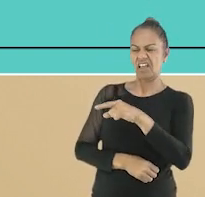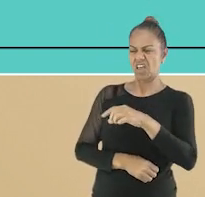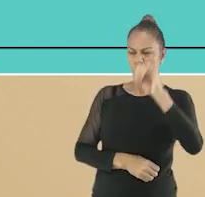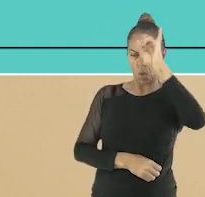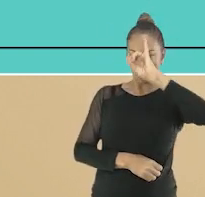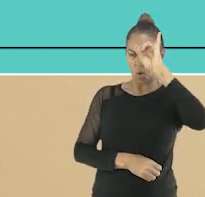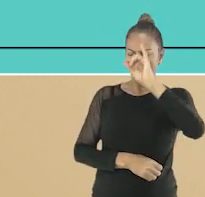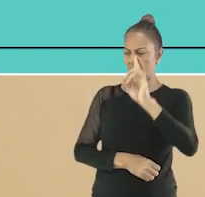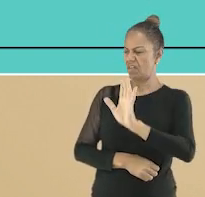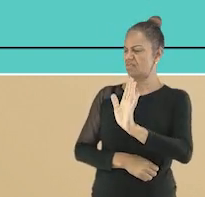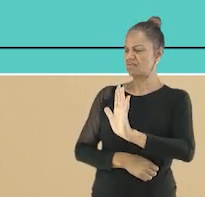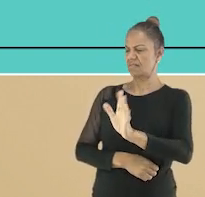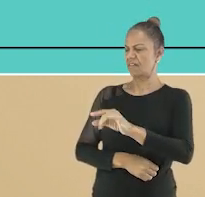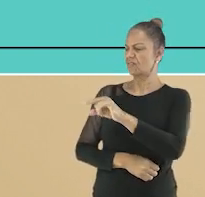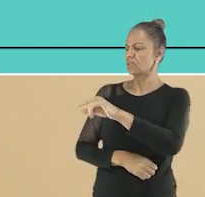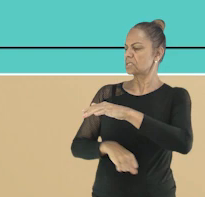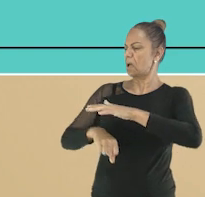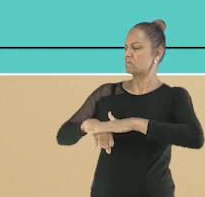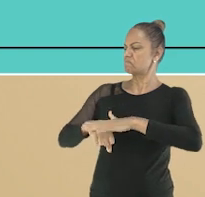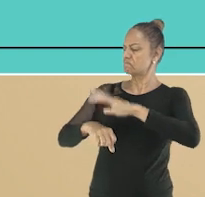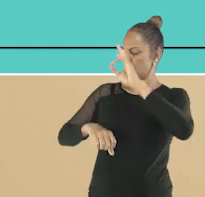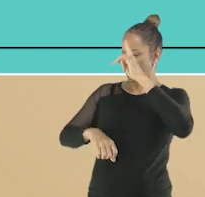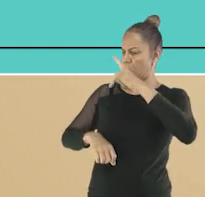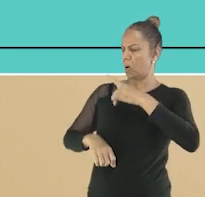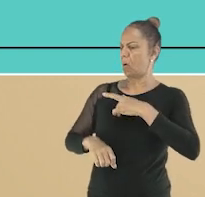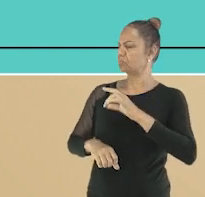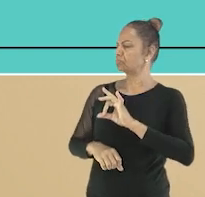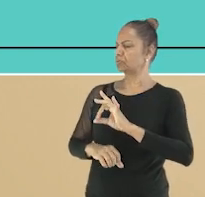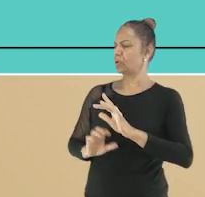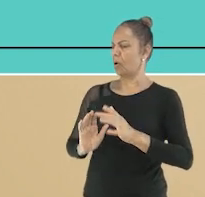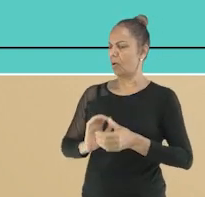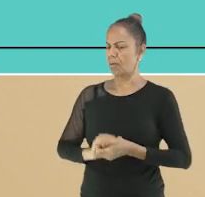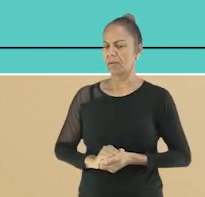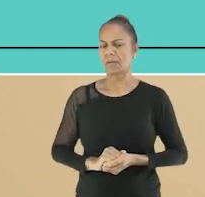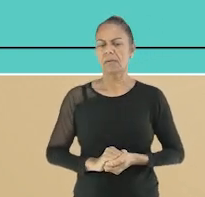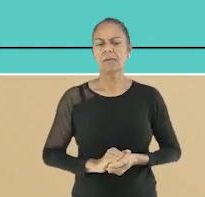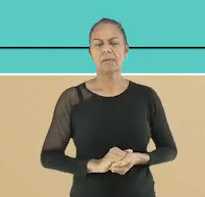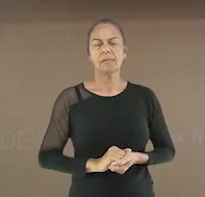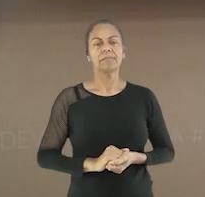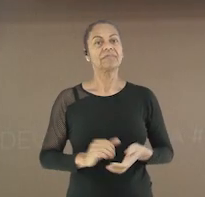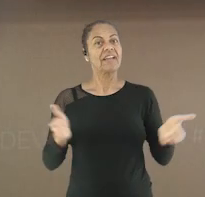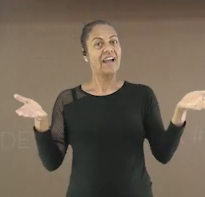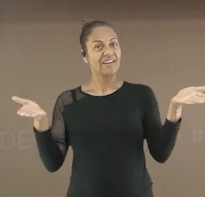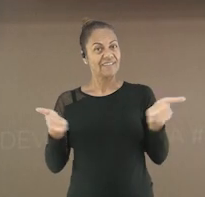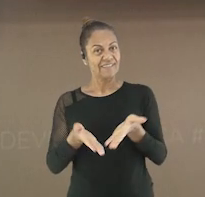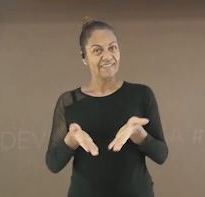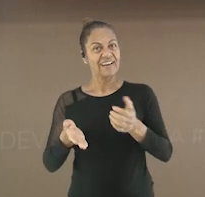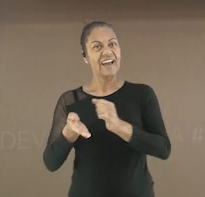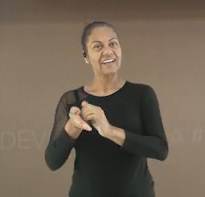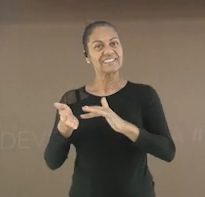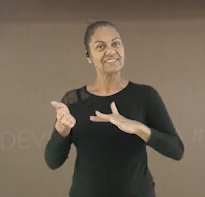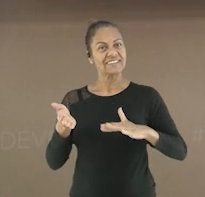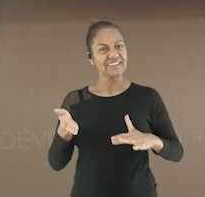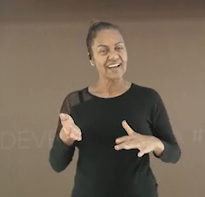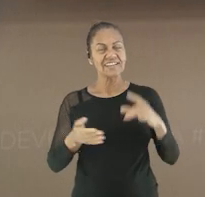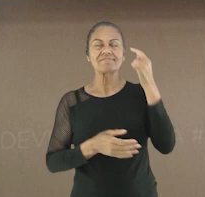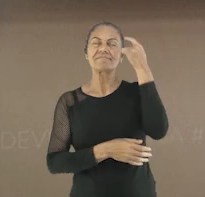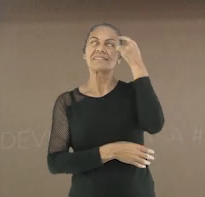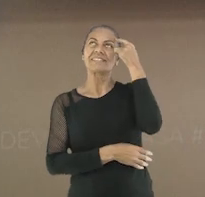eu penso que sou tola? Bem sei que está preocupada apenas com o seu próprio alimento. Agora, vamos